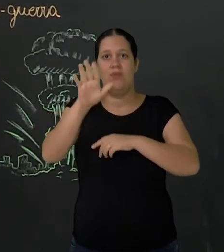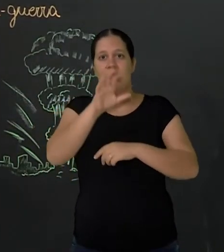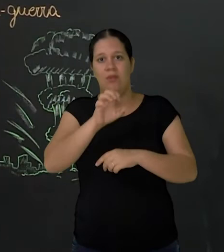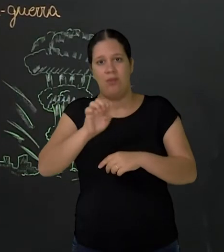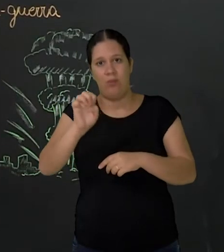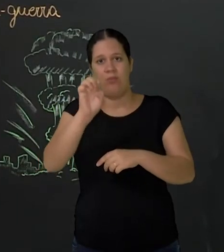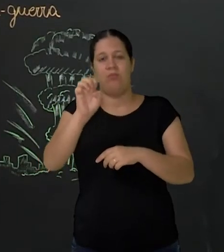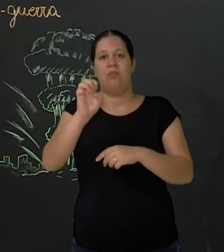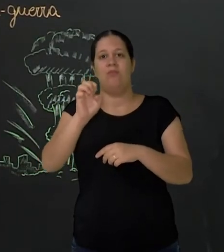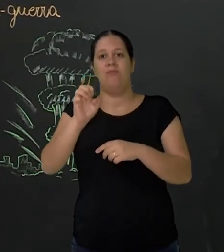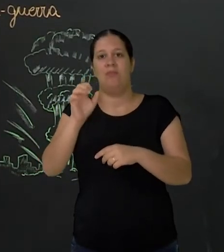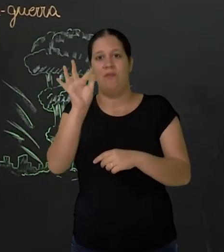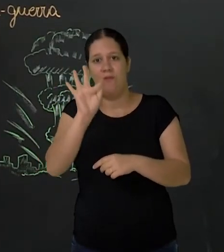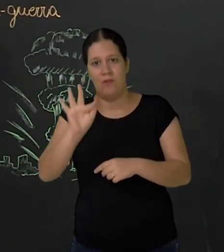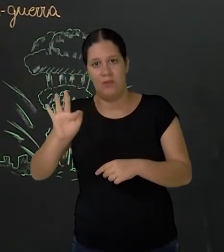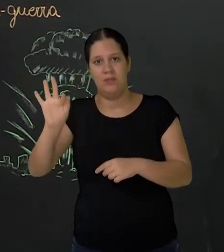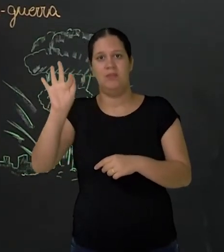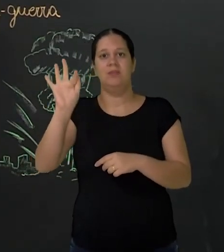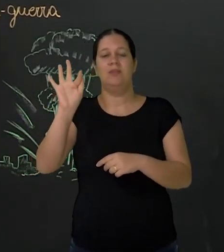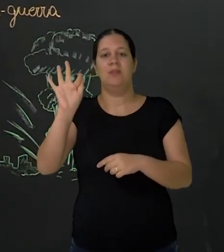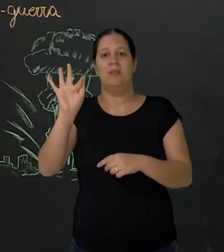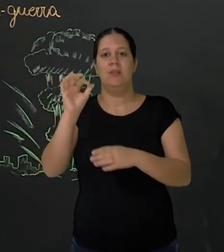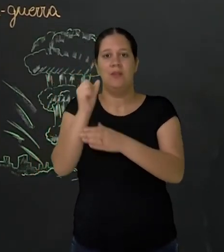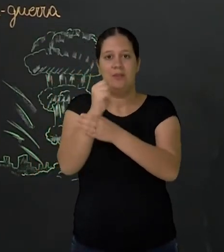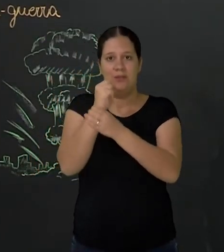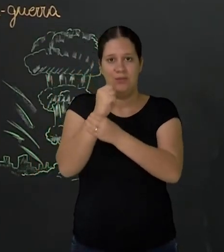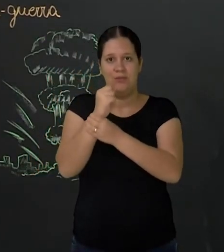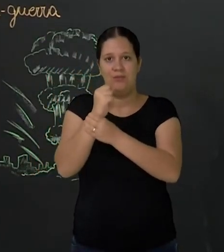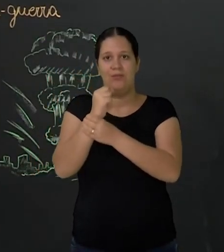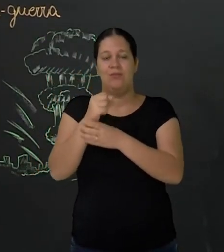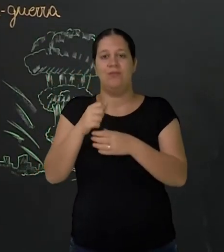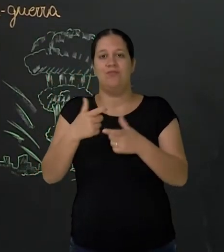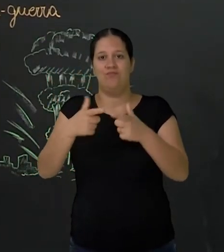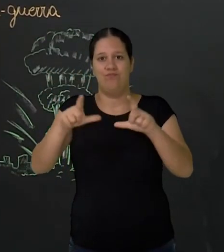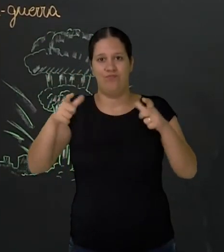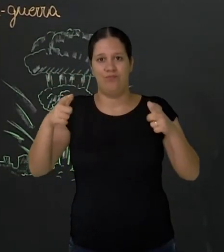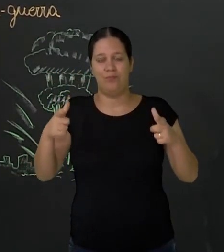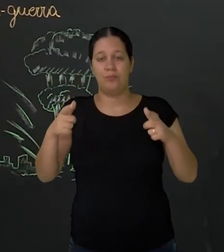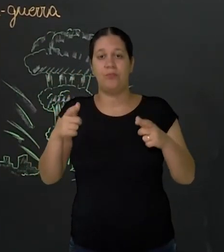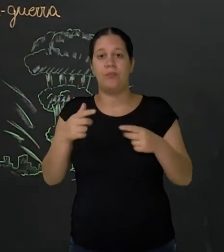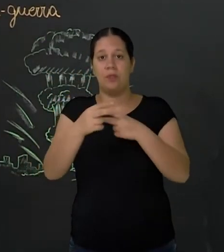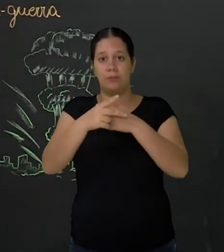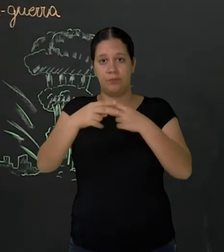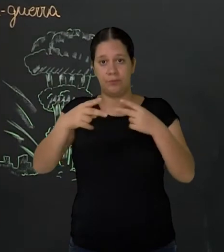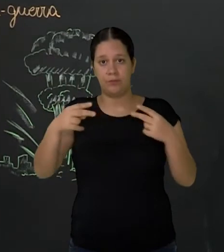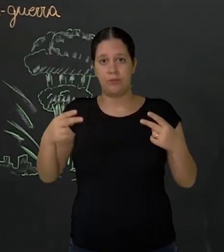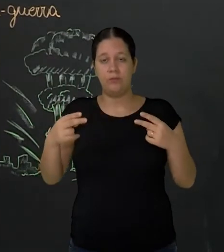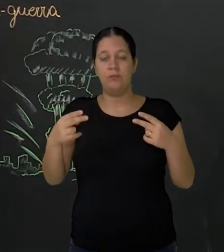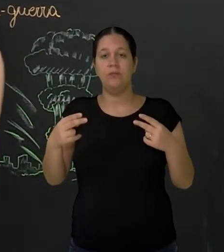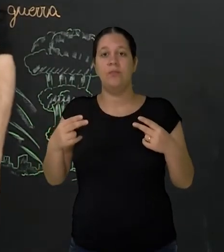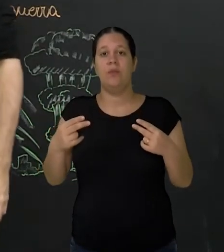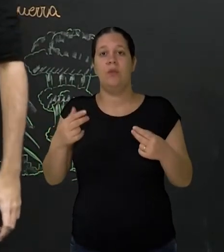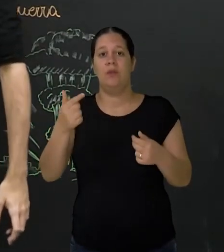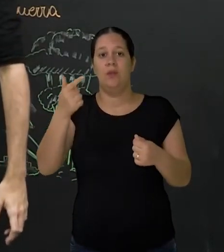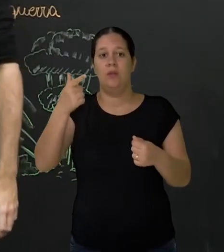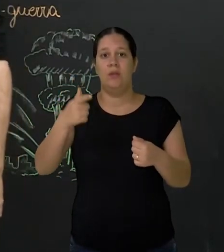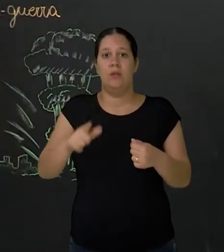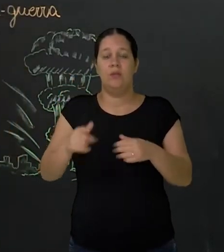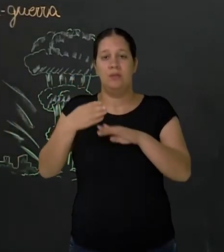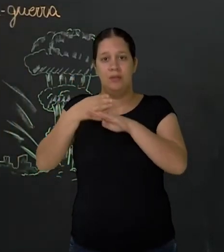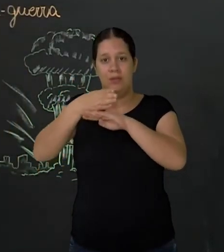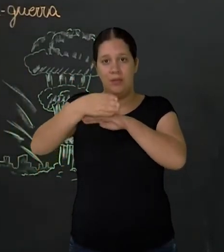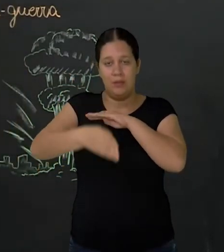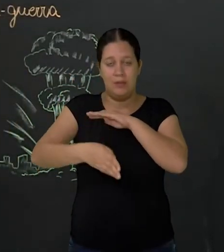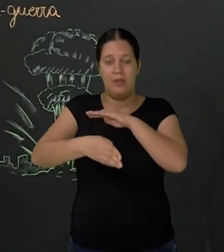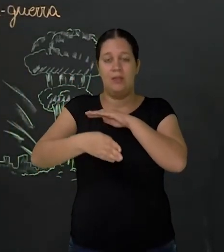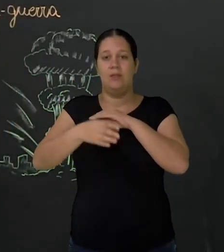a Europa a partir da França para segurar a expansão dos nazistas. Uma outra coisa que eu gostaria de comentar com você, a gente falou